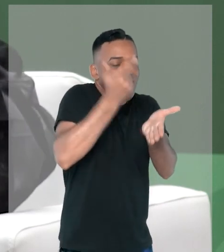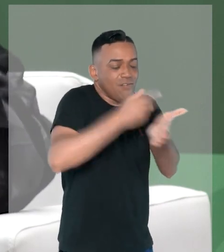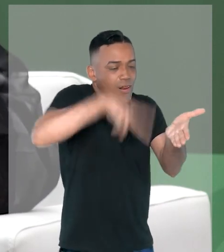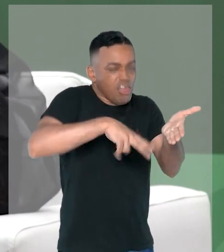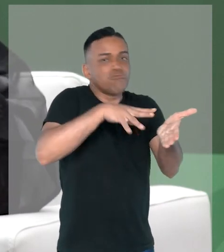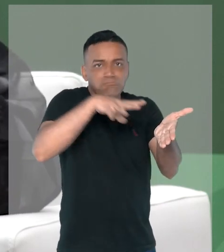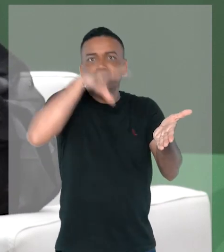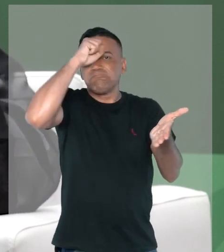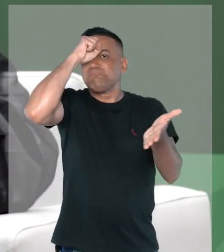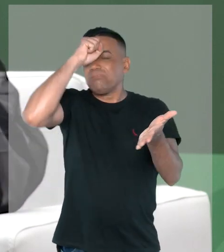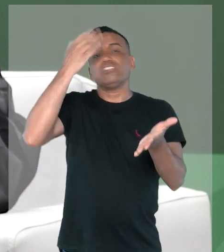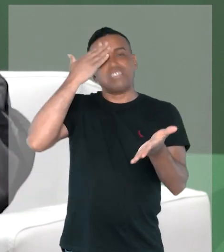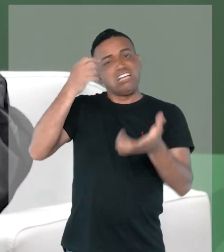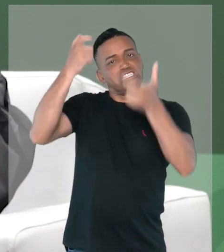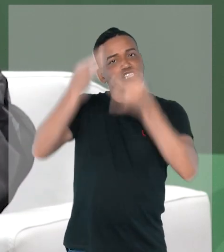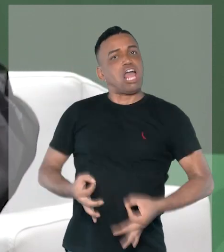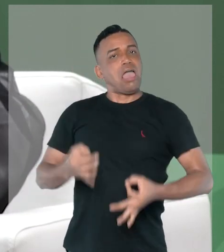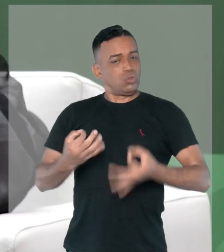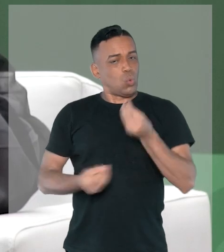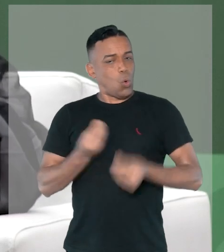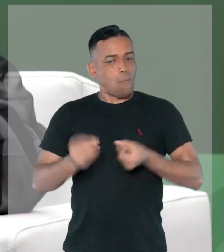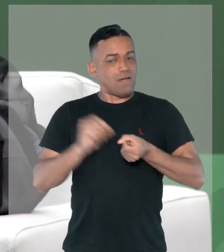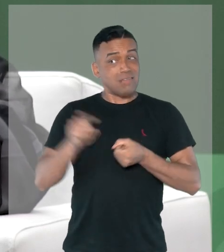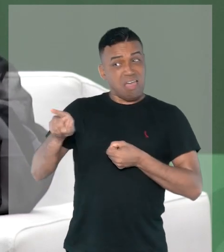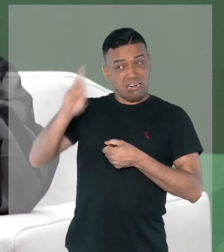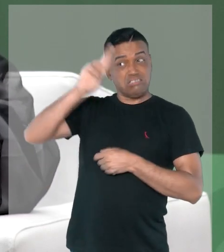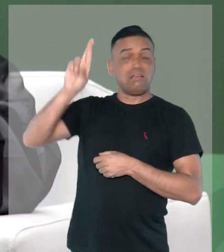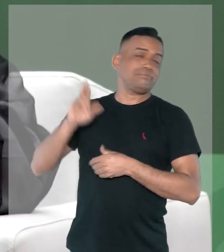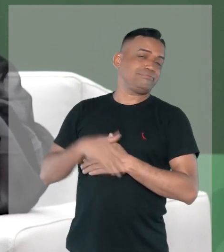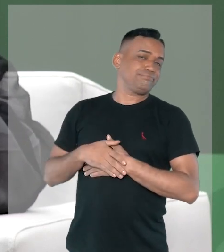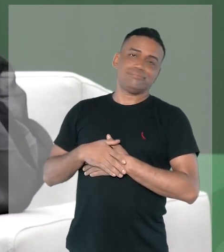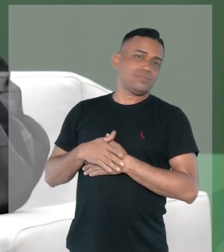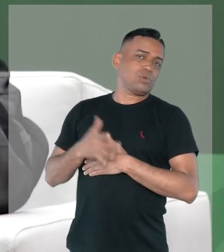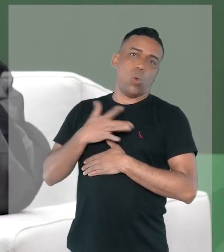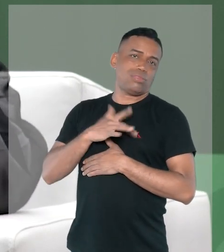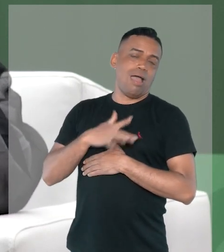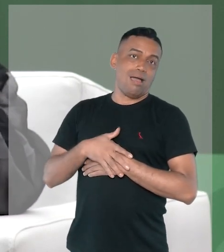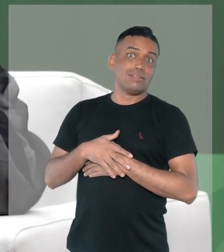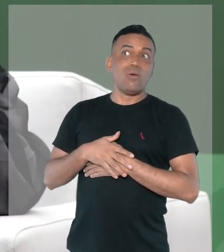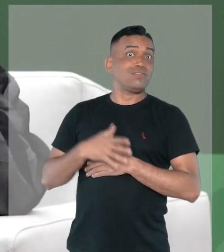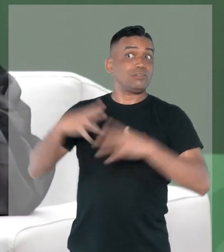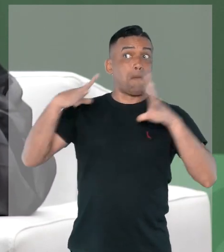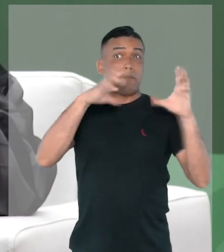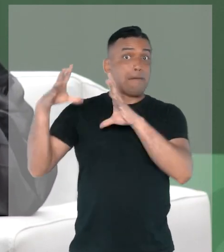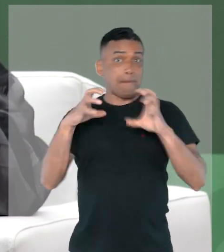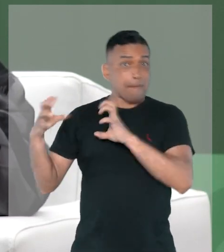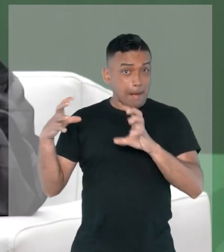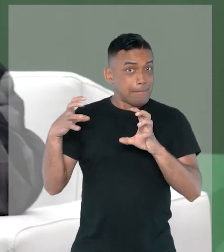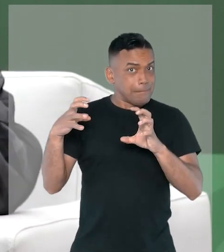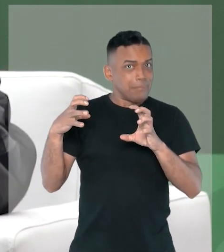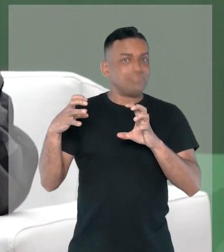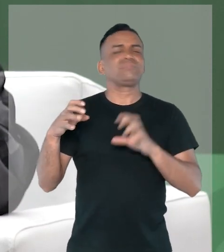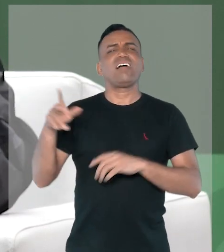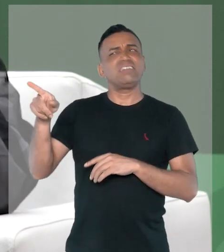eu sei como é que faz direitinho. Eu sei mais do que a minha superiora. Então, muitas vezes, nós tínhamos alguns embates, né?